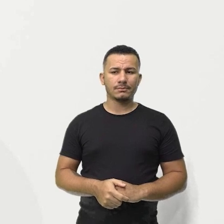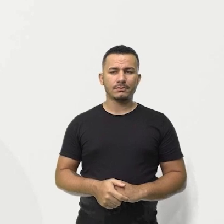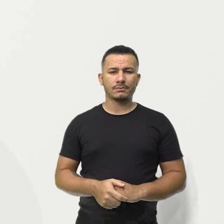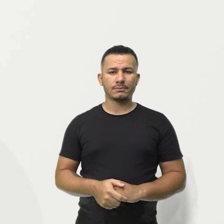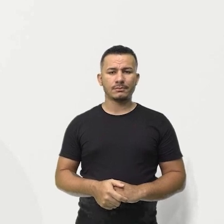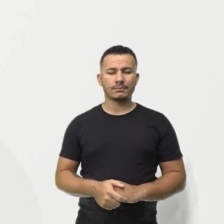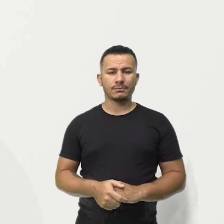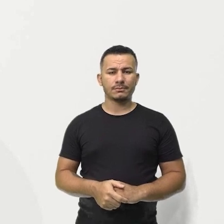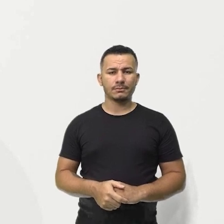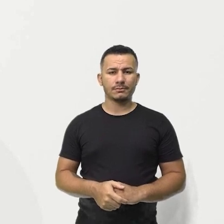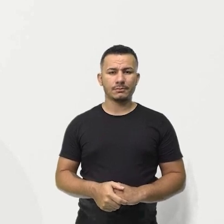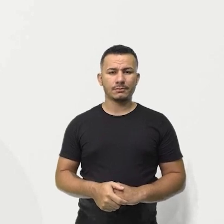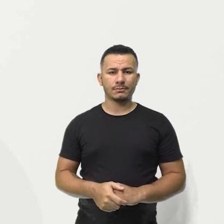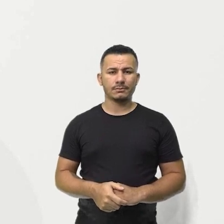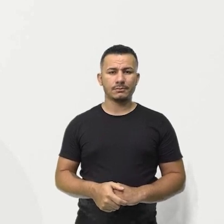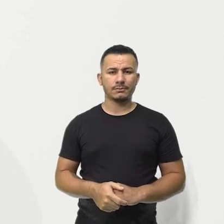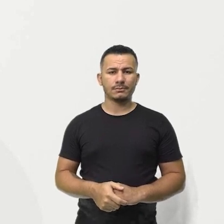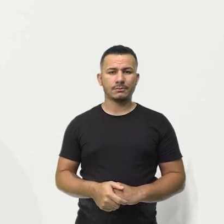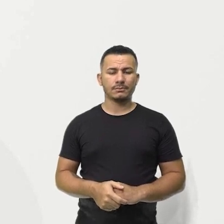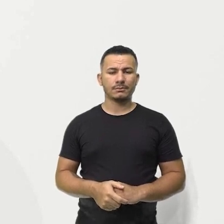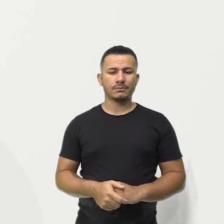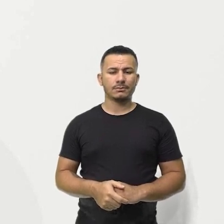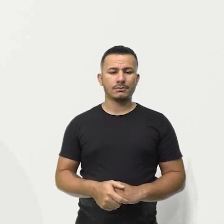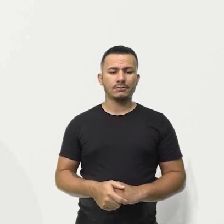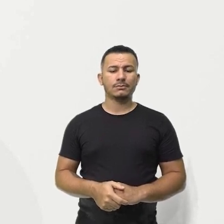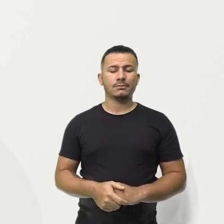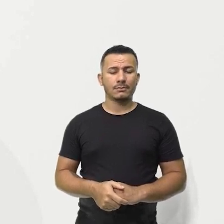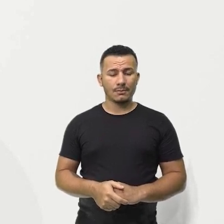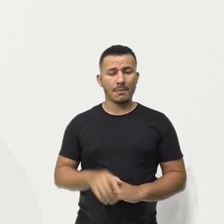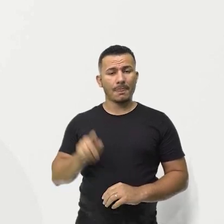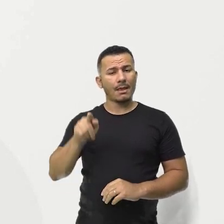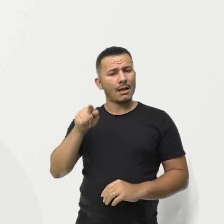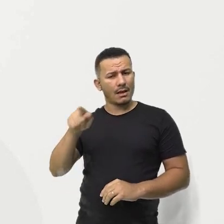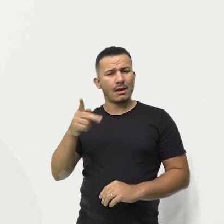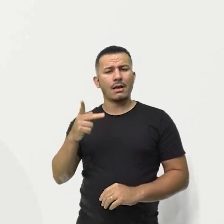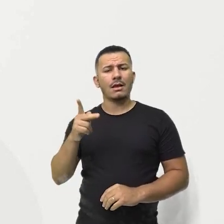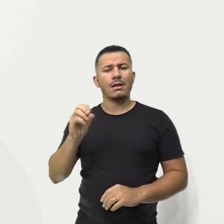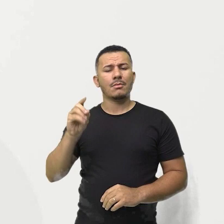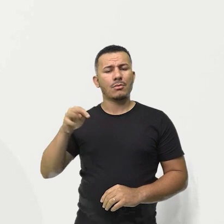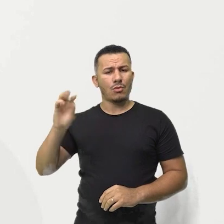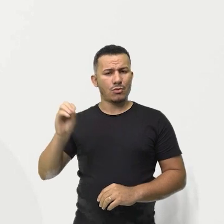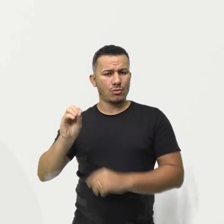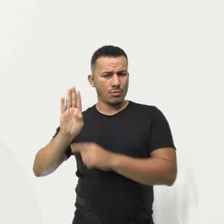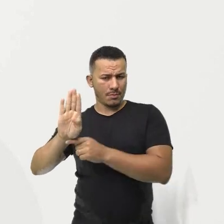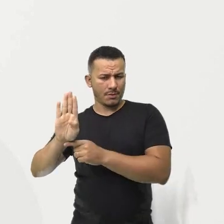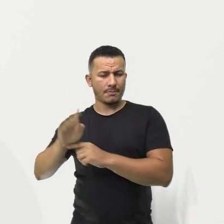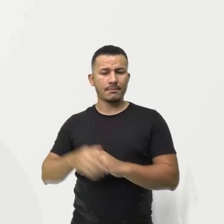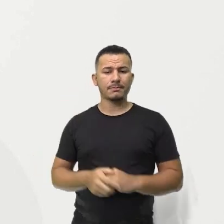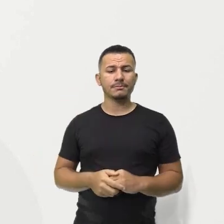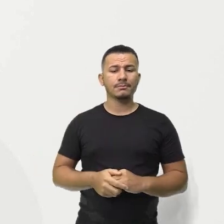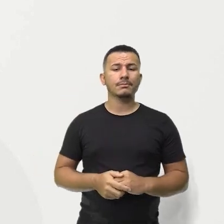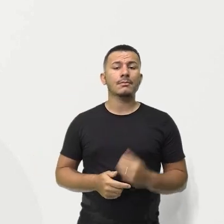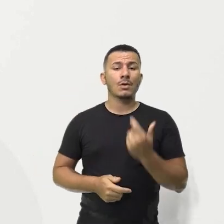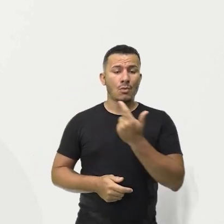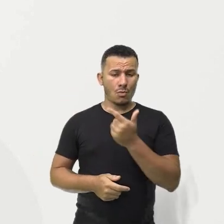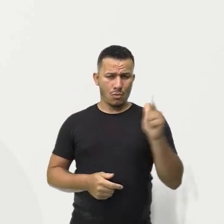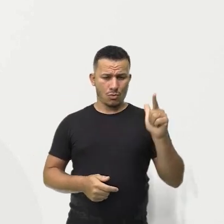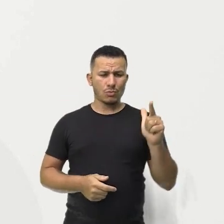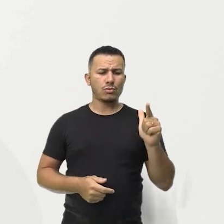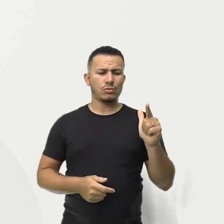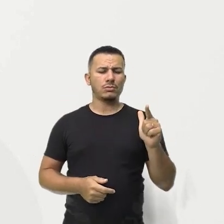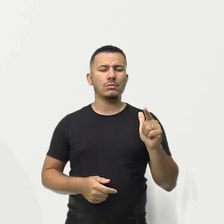Então, nessa direção aqui, ó, nós vamos então localizar o nosso ponto. 4 e 6.